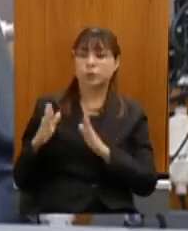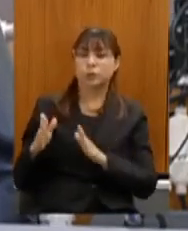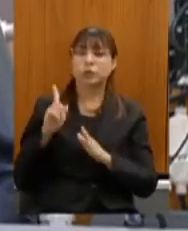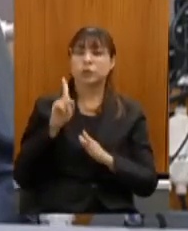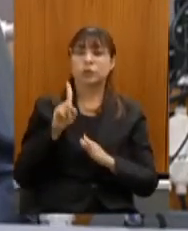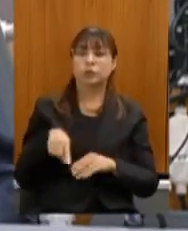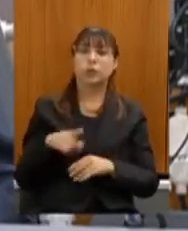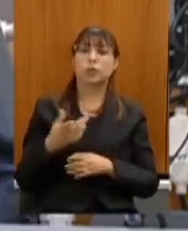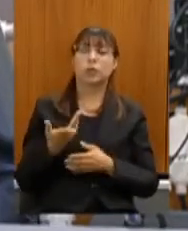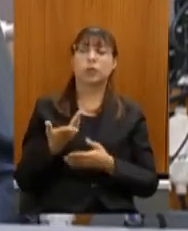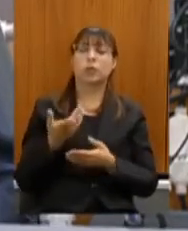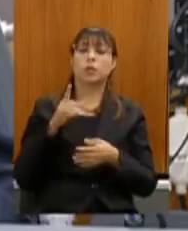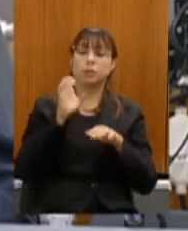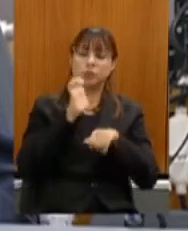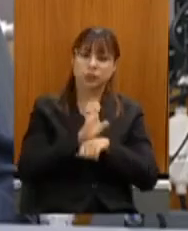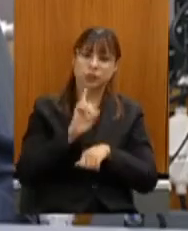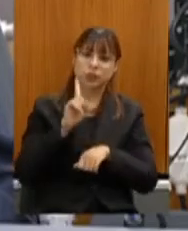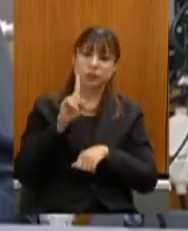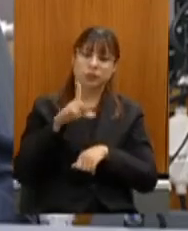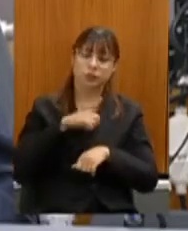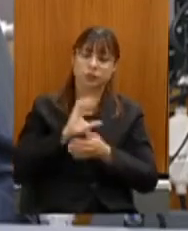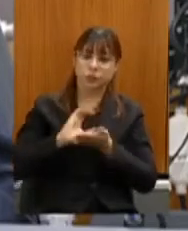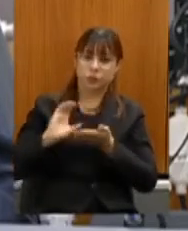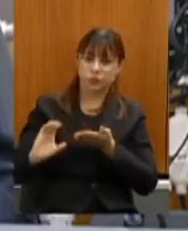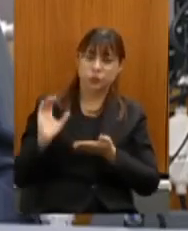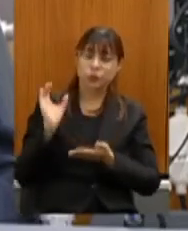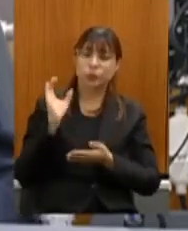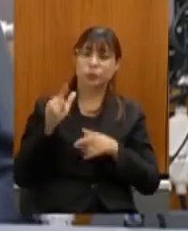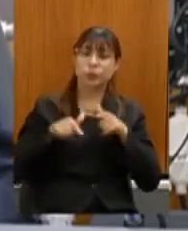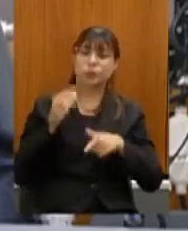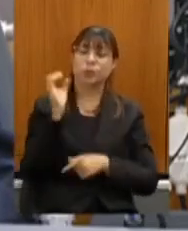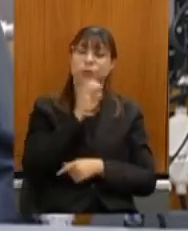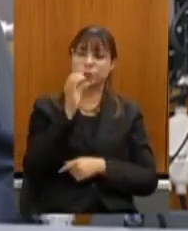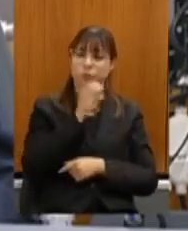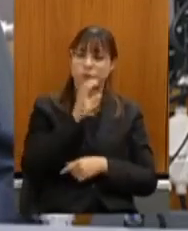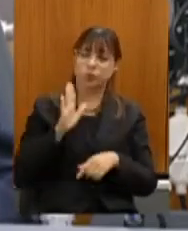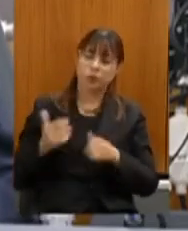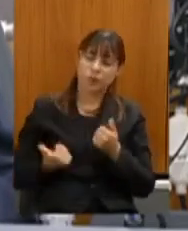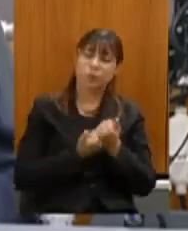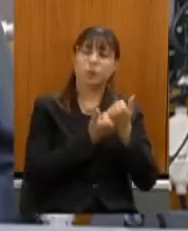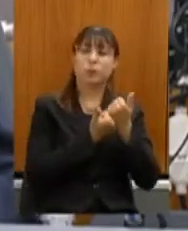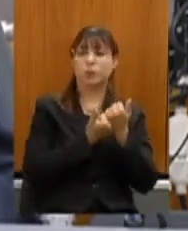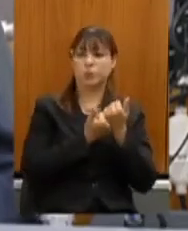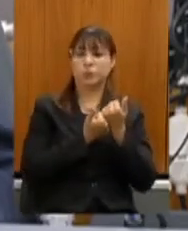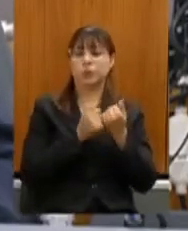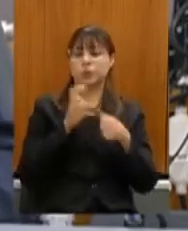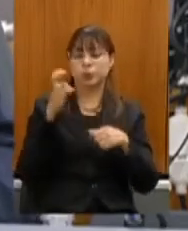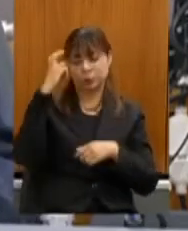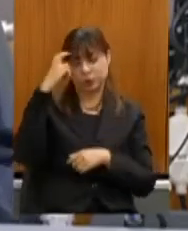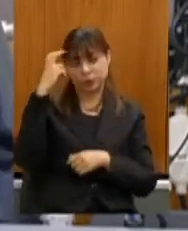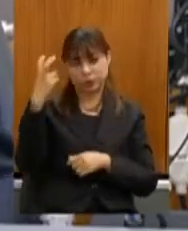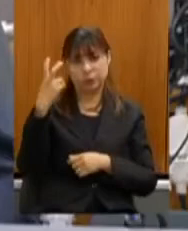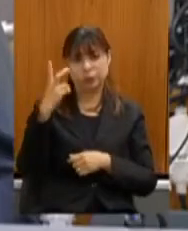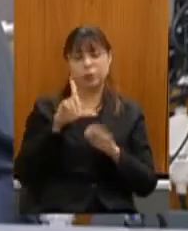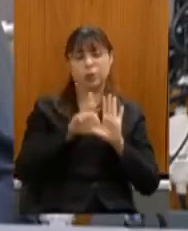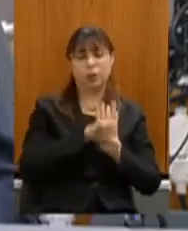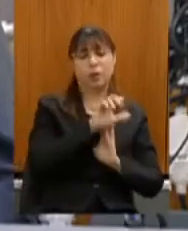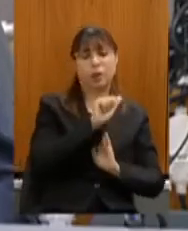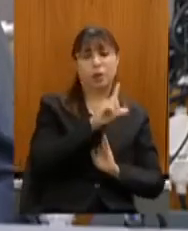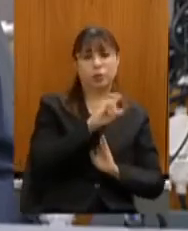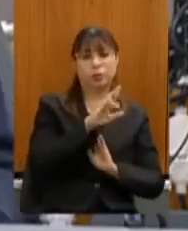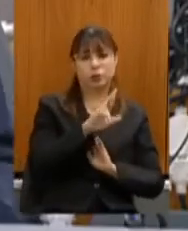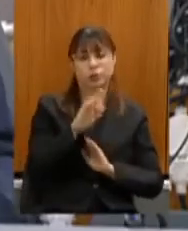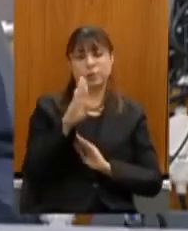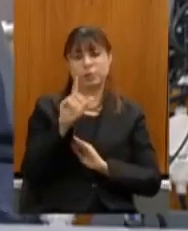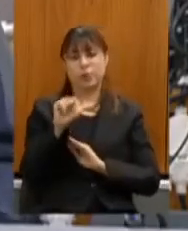aplicação pelo Estado dos recursos para ações emergenciais de apoio ao setor cultural nos termos da lei Aldir Blanc portanto